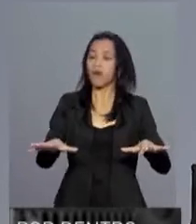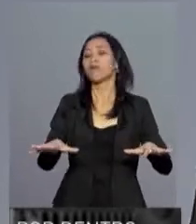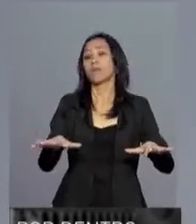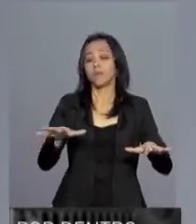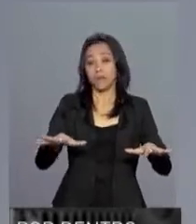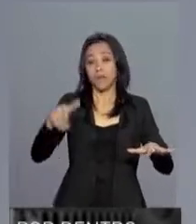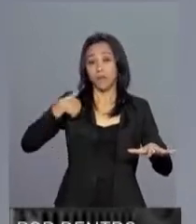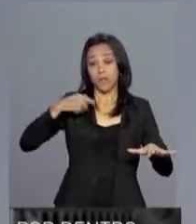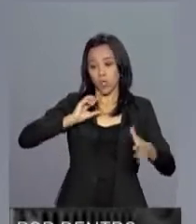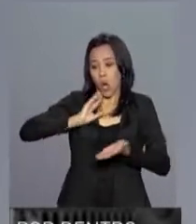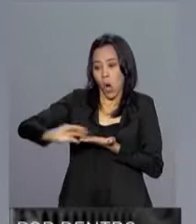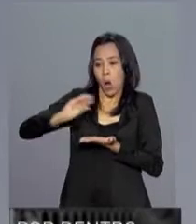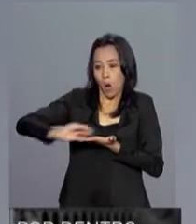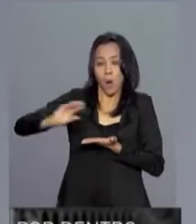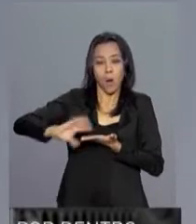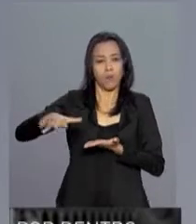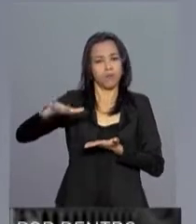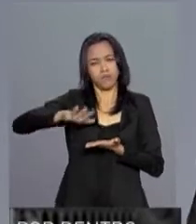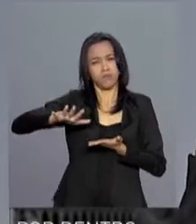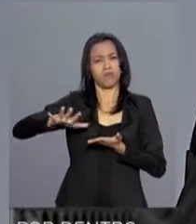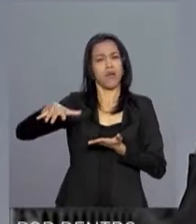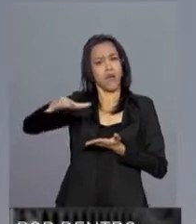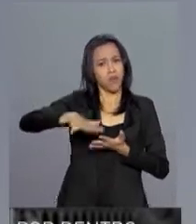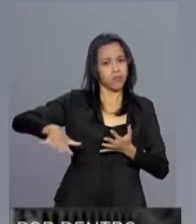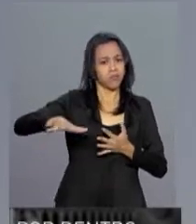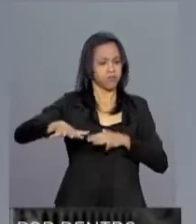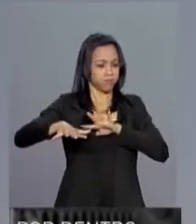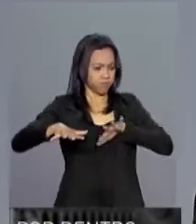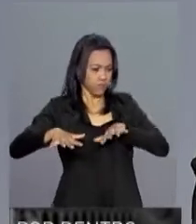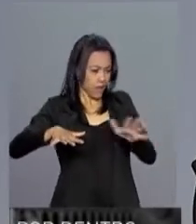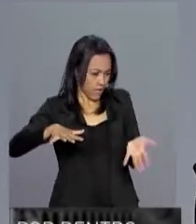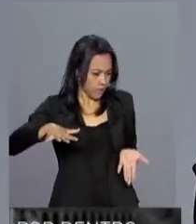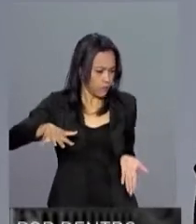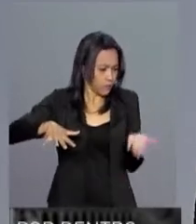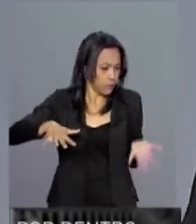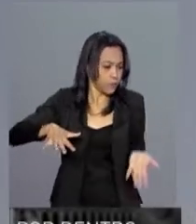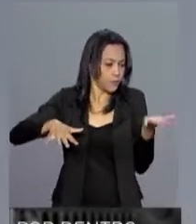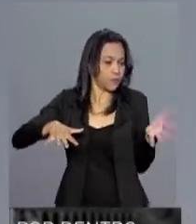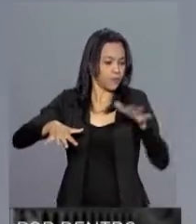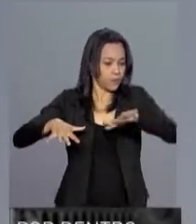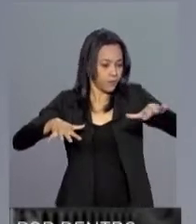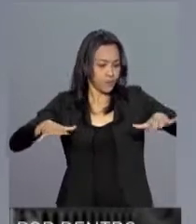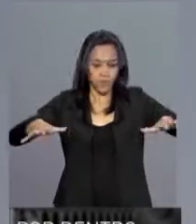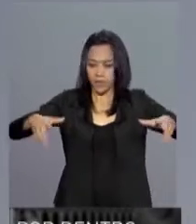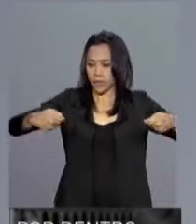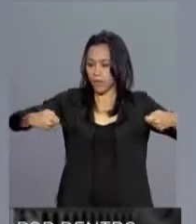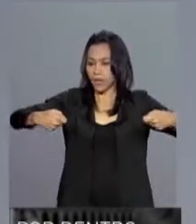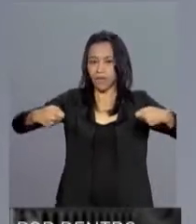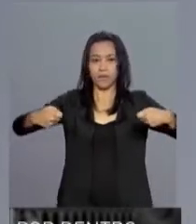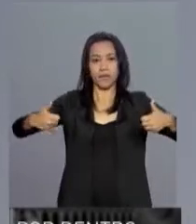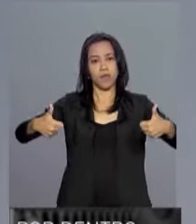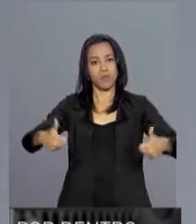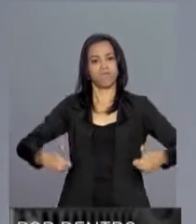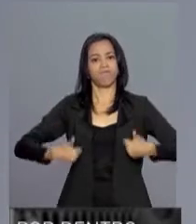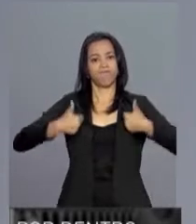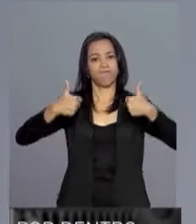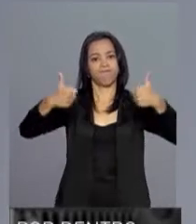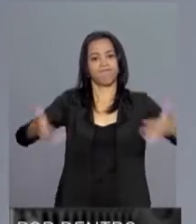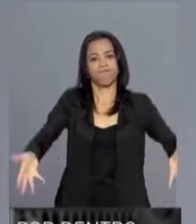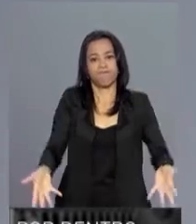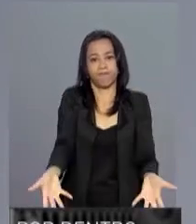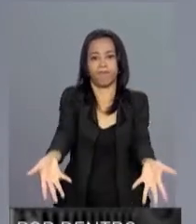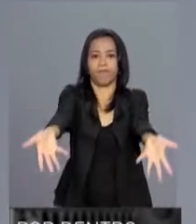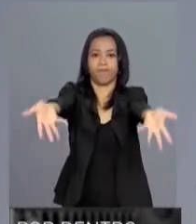para que o ecossistema dessa atividade possa crescer com equilíbrio e todos sejam efetivamente estimulados e